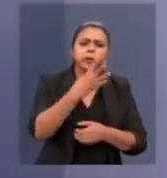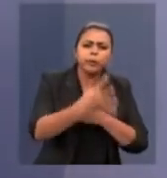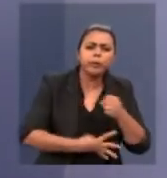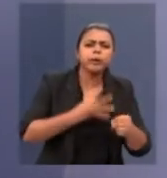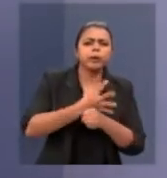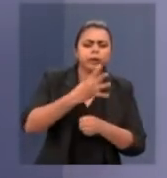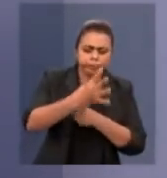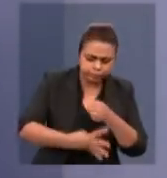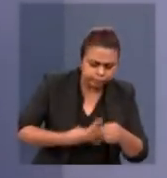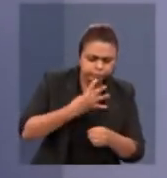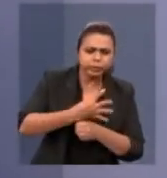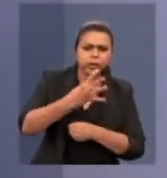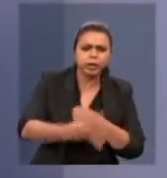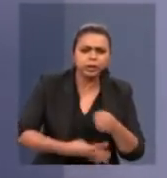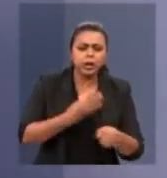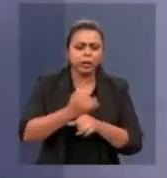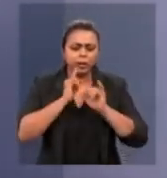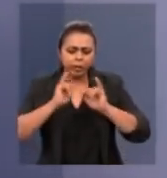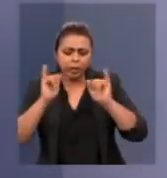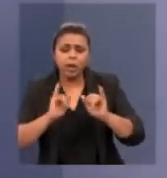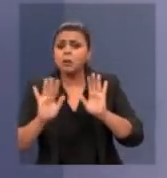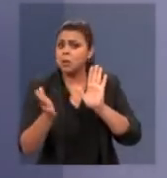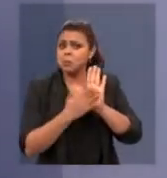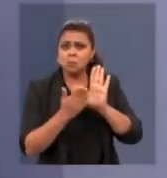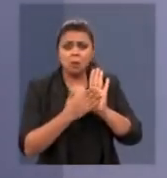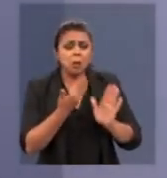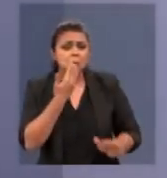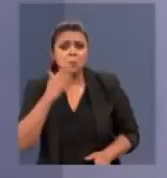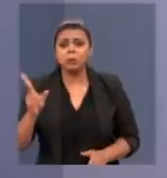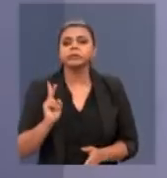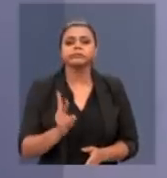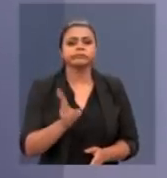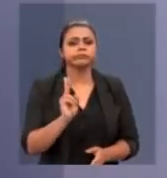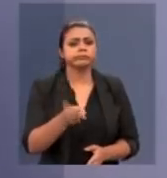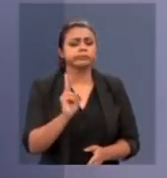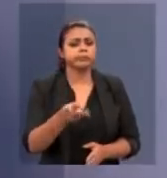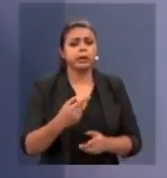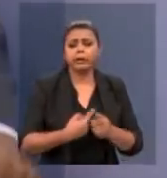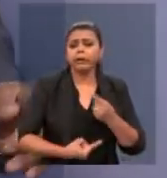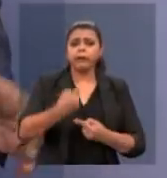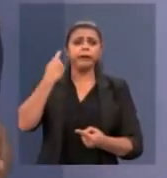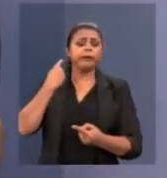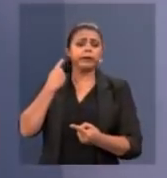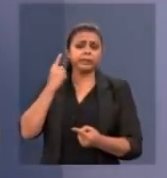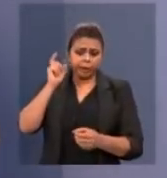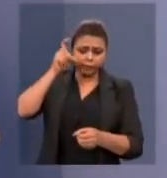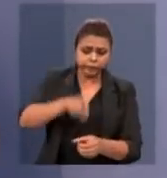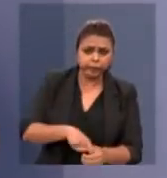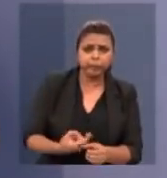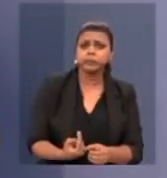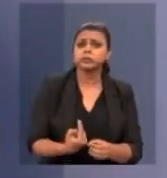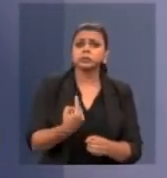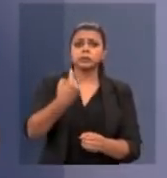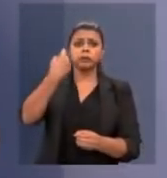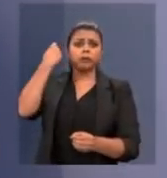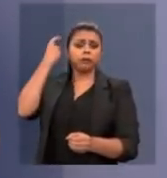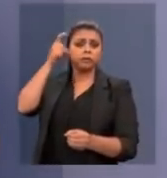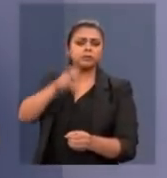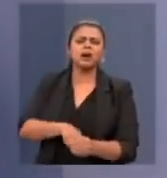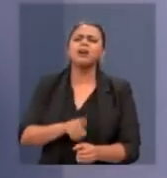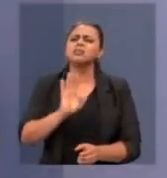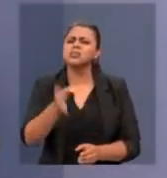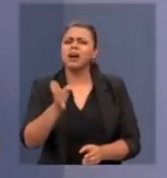voltam muda a cor da propaganda promete a mesma coisa que tinha prometido há quatro anos anteriores volta de novo faz molhar